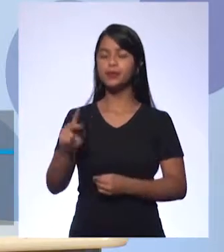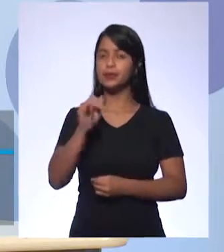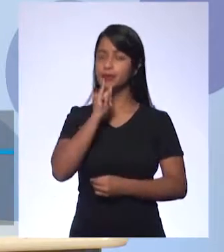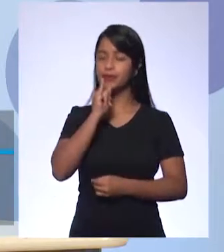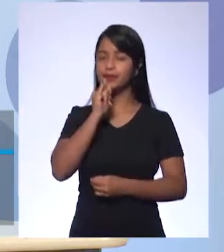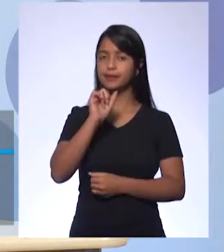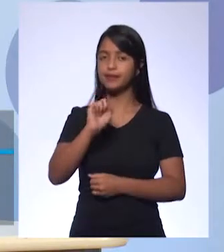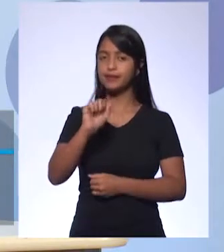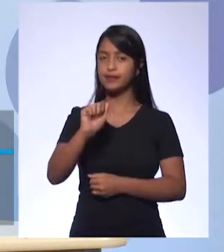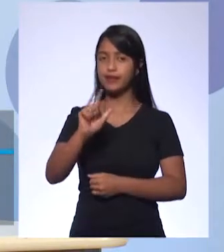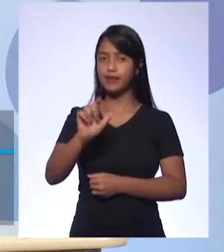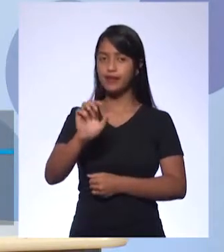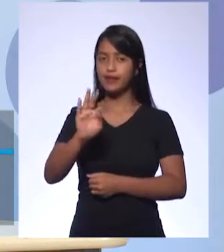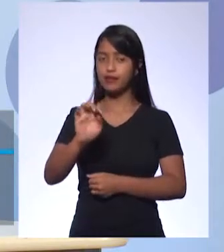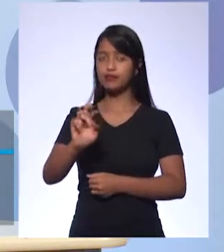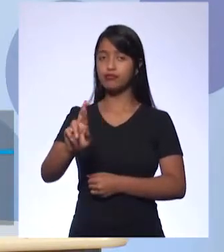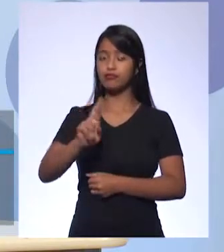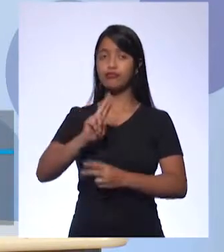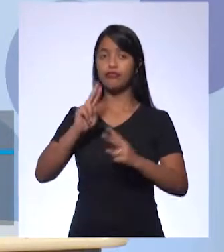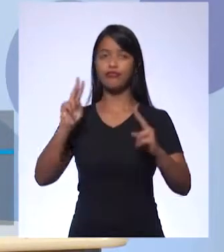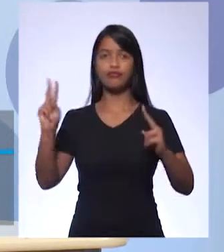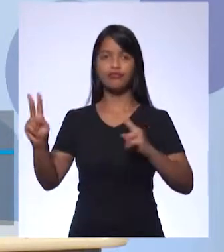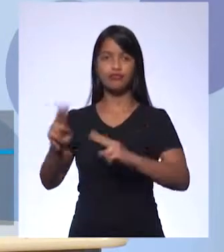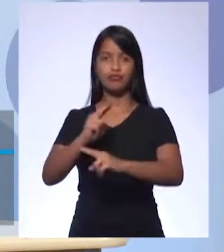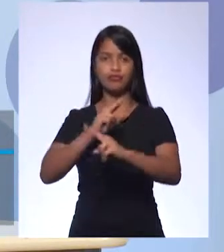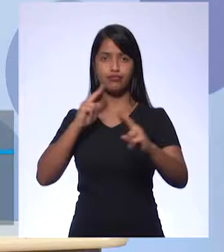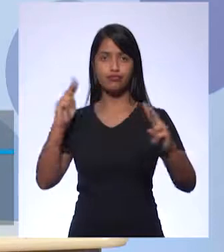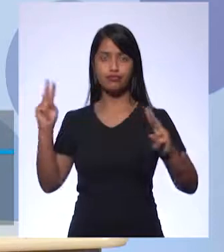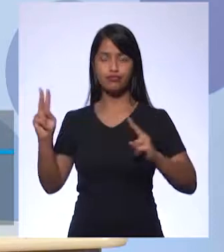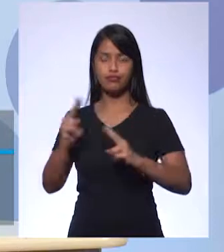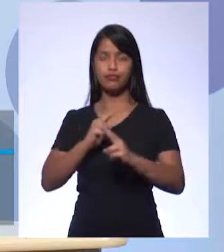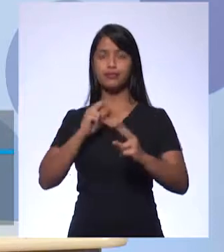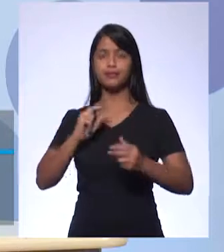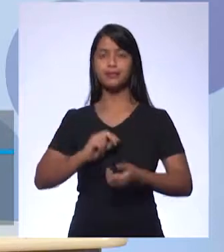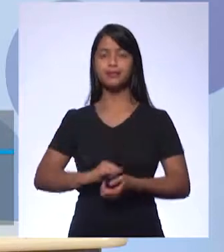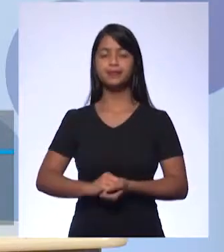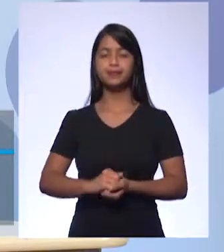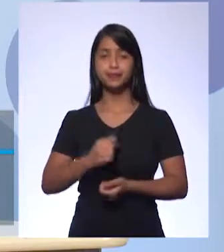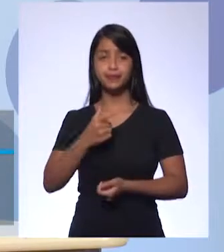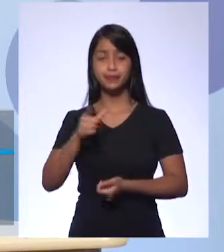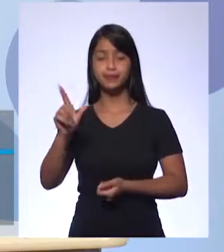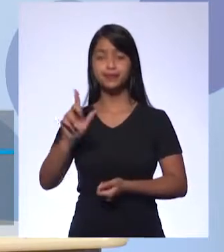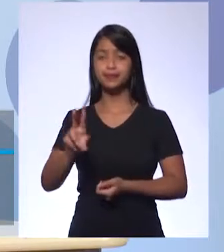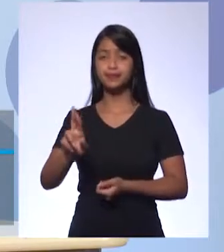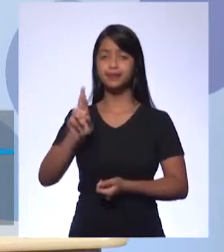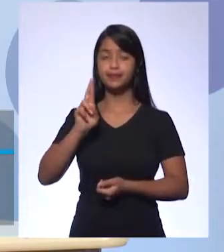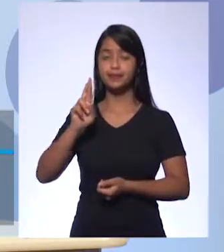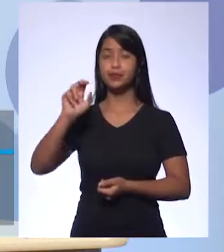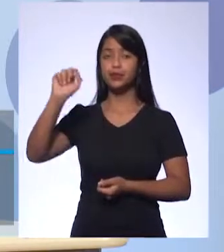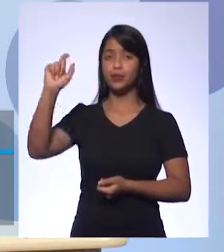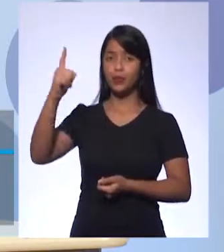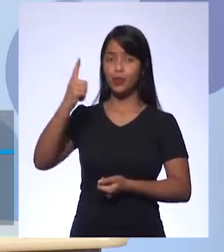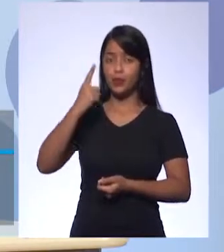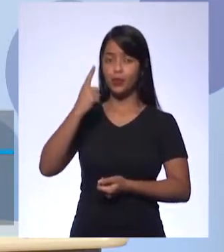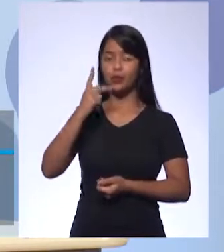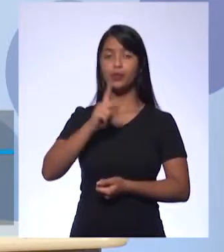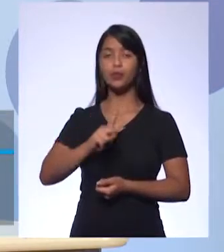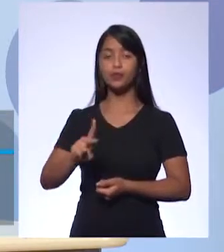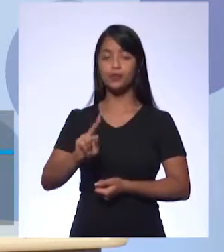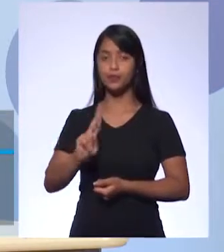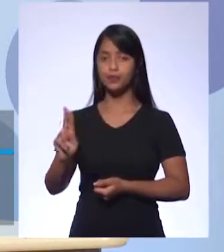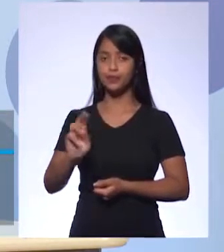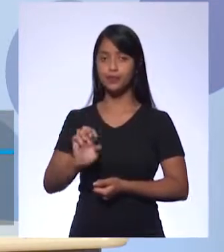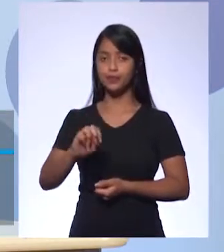colocando eólica, quem colocou aqui solar também foi o professor